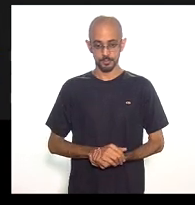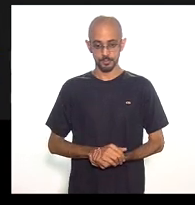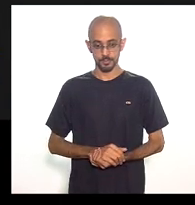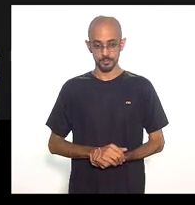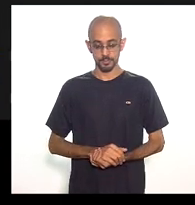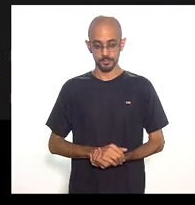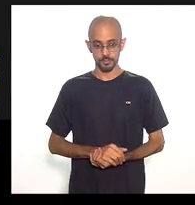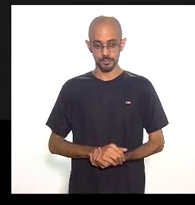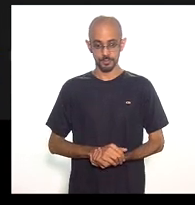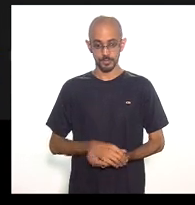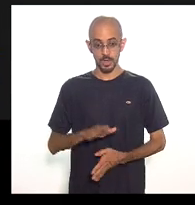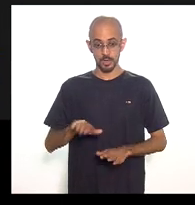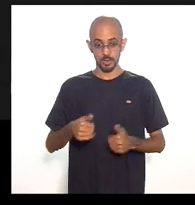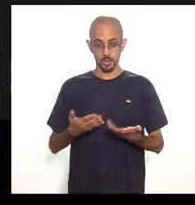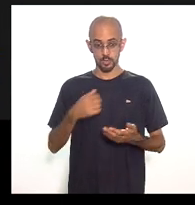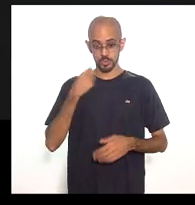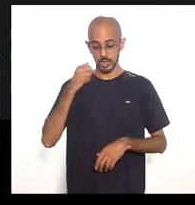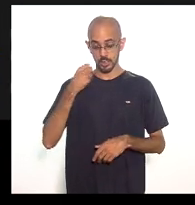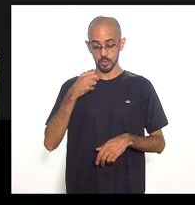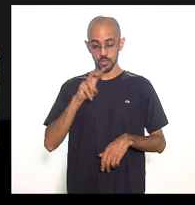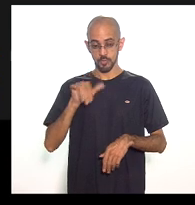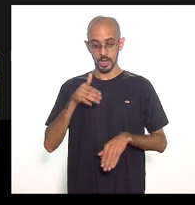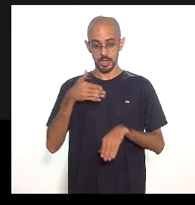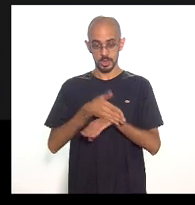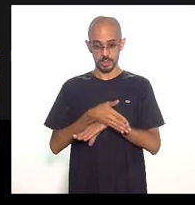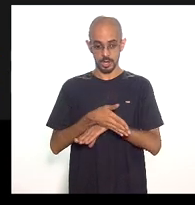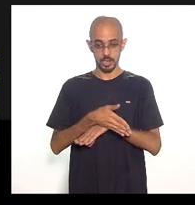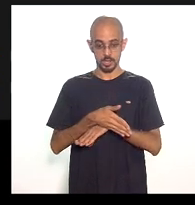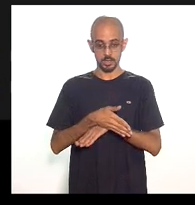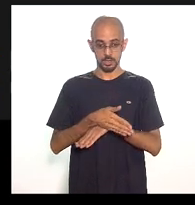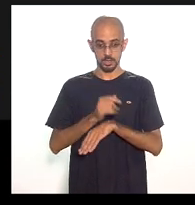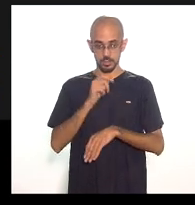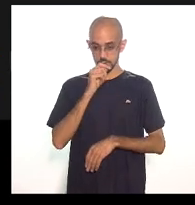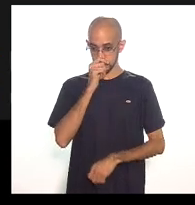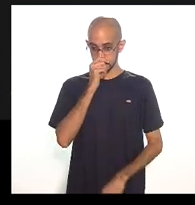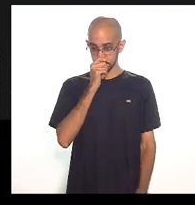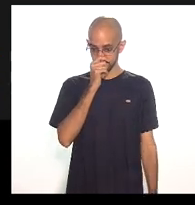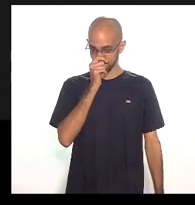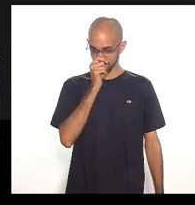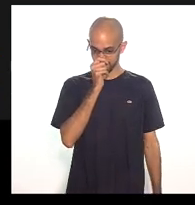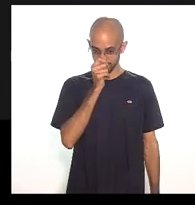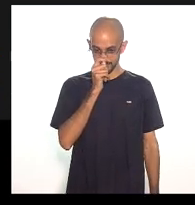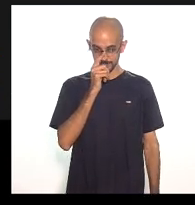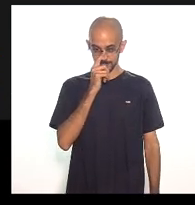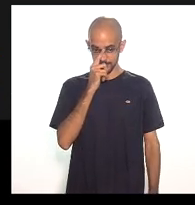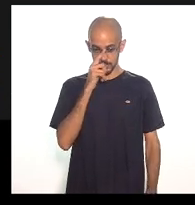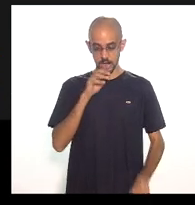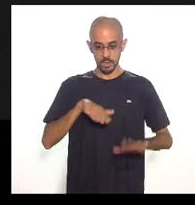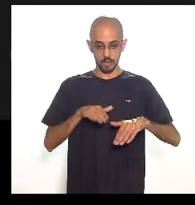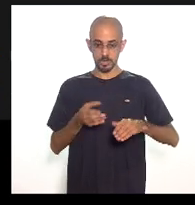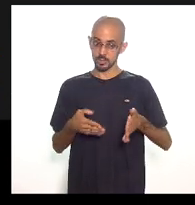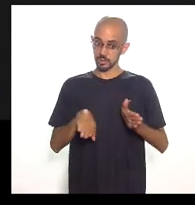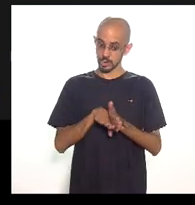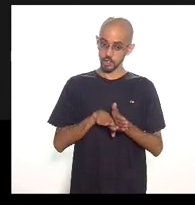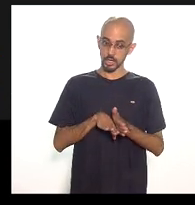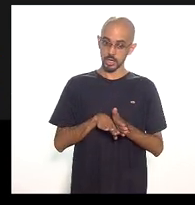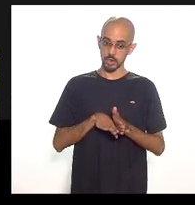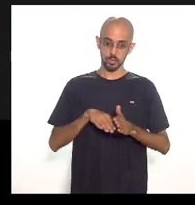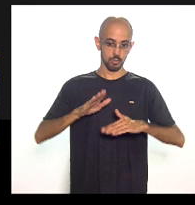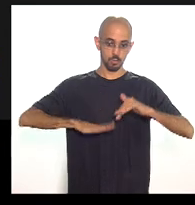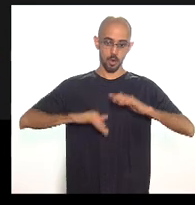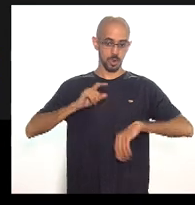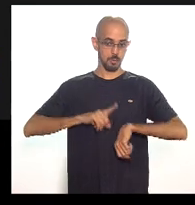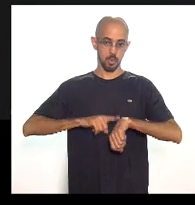Oi, o senador está entrando, está em trânsito ainda. Deve estar chegando a qualquer momento. Está